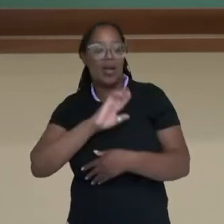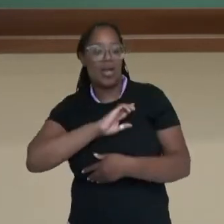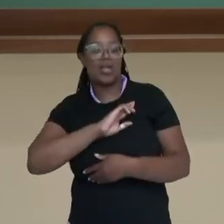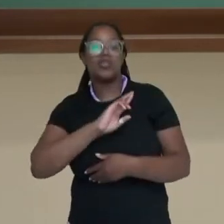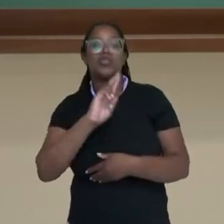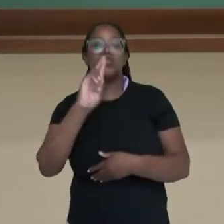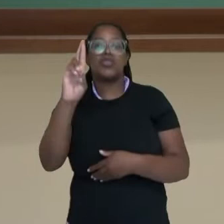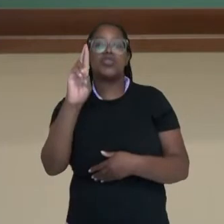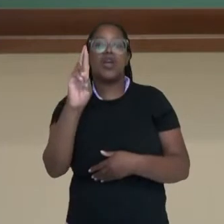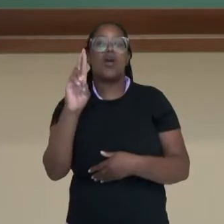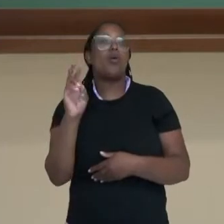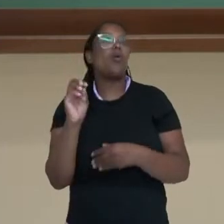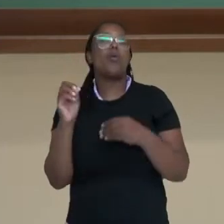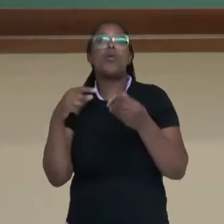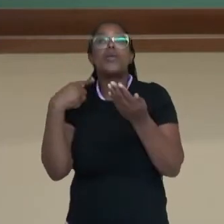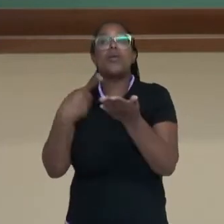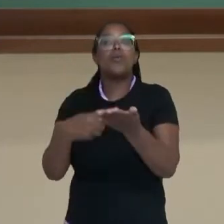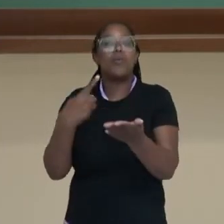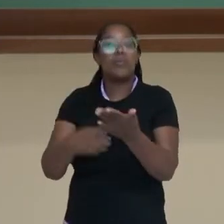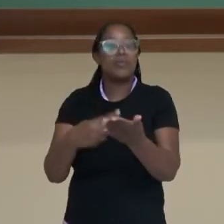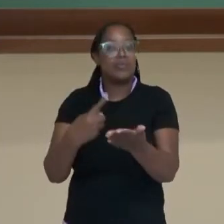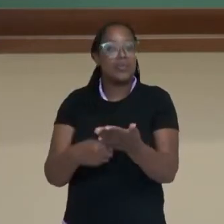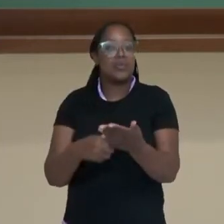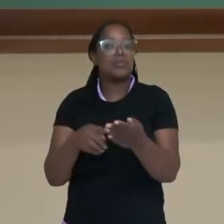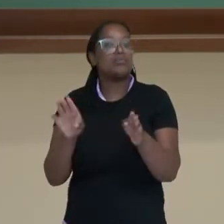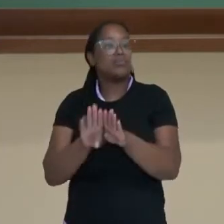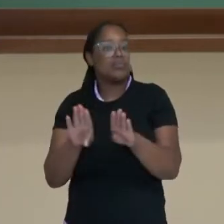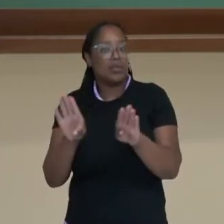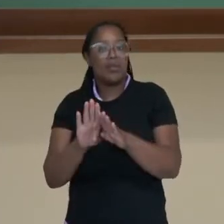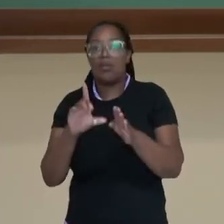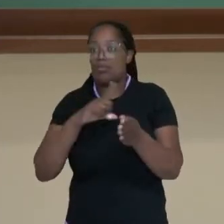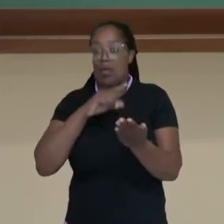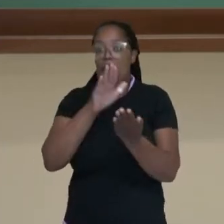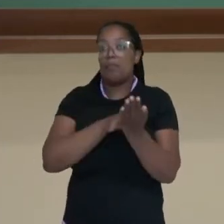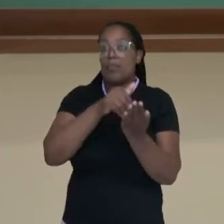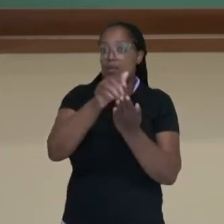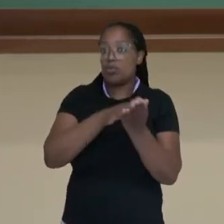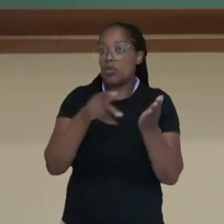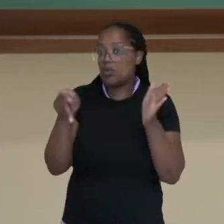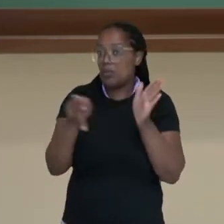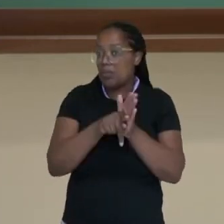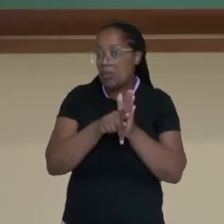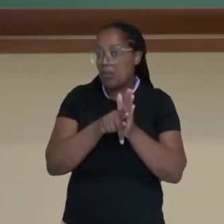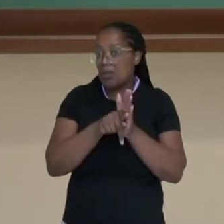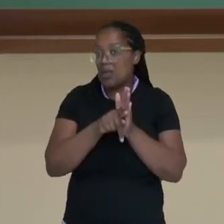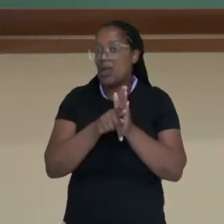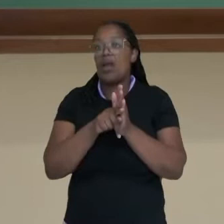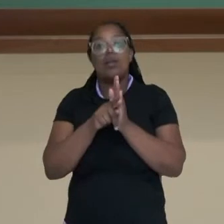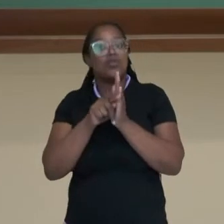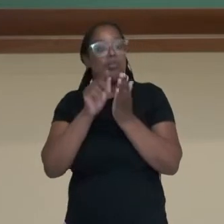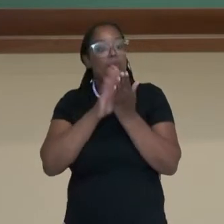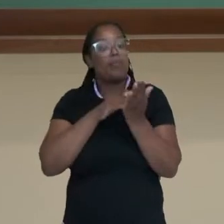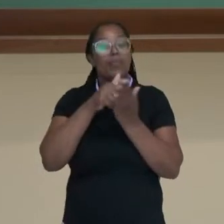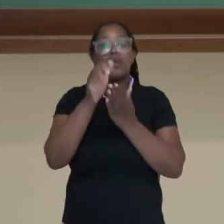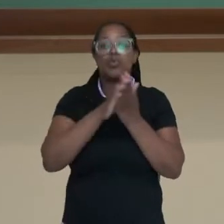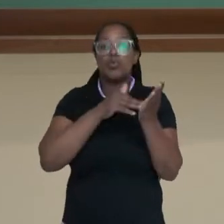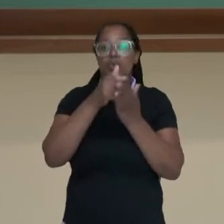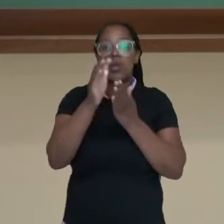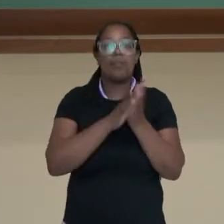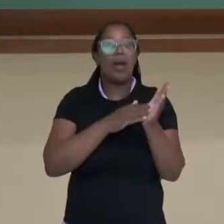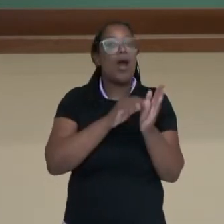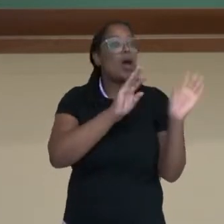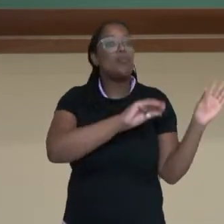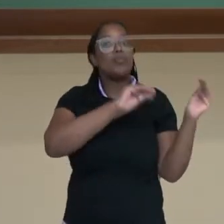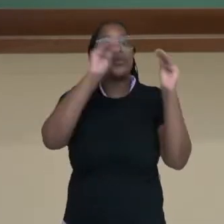religiosidade, qual rito que está acontecendo. Tem pinturas específicas, né, para passagens diferentes, para